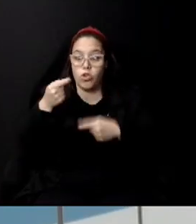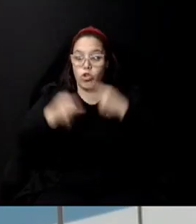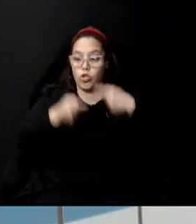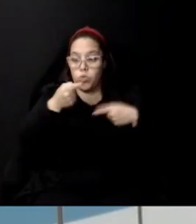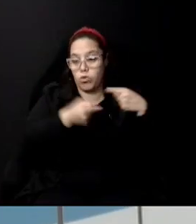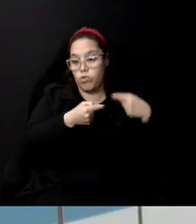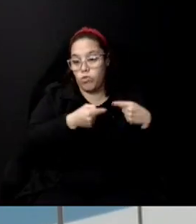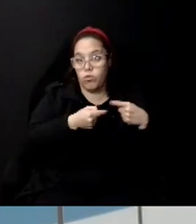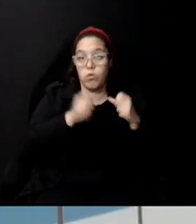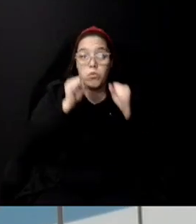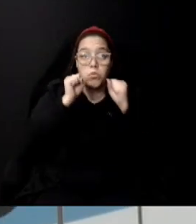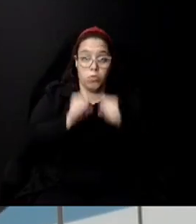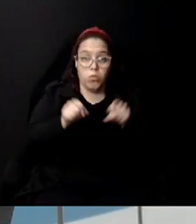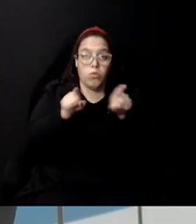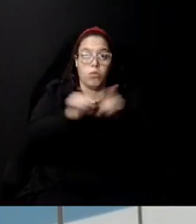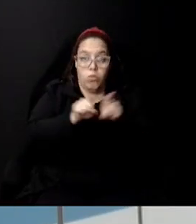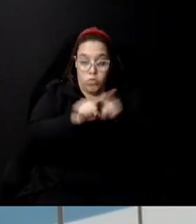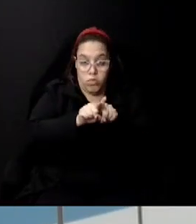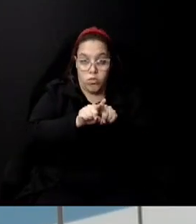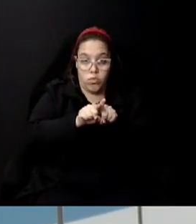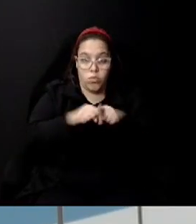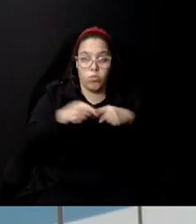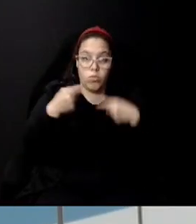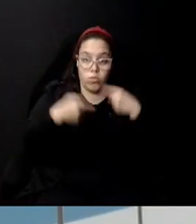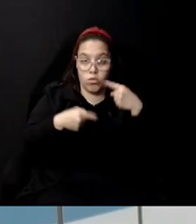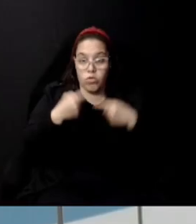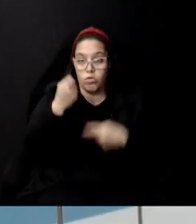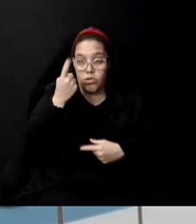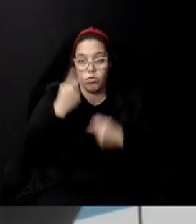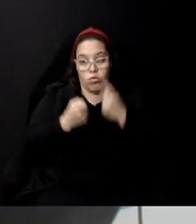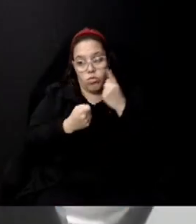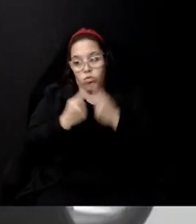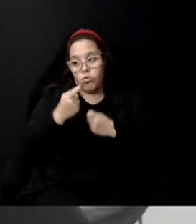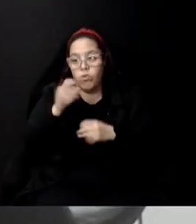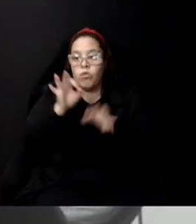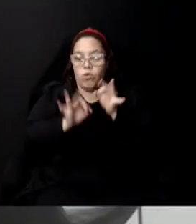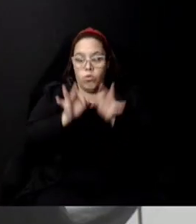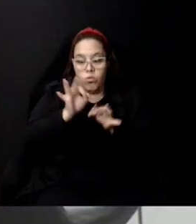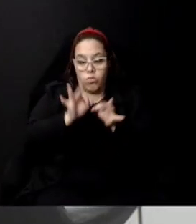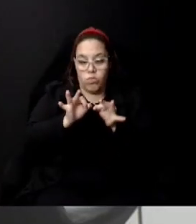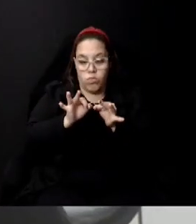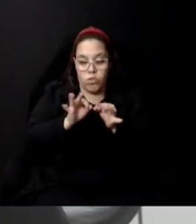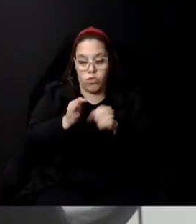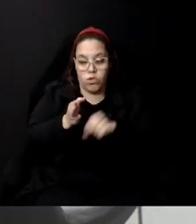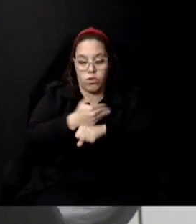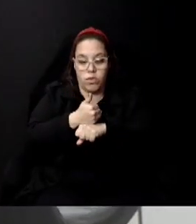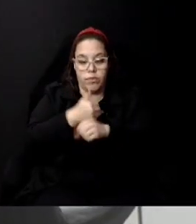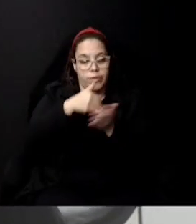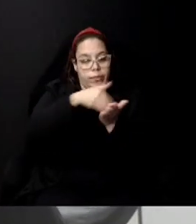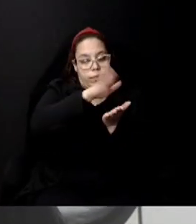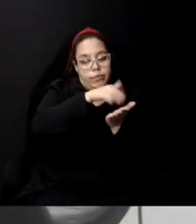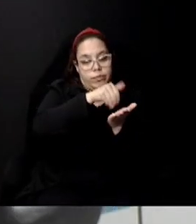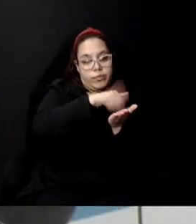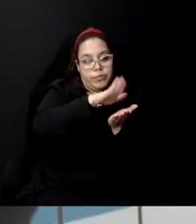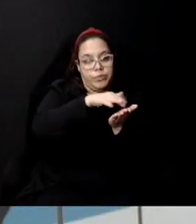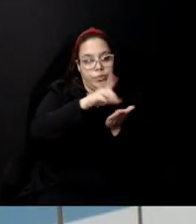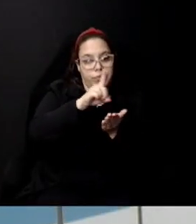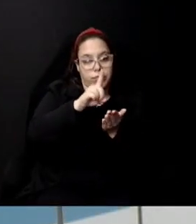poderiam também discutir, alguns deles poderiam discutir judicialmente antes de serem deportados de